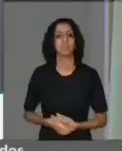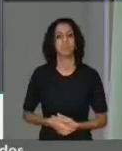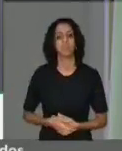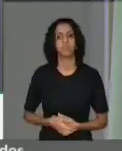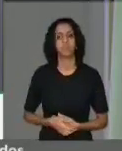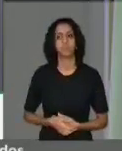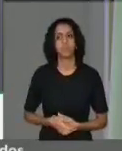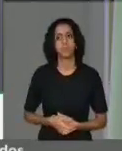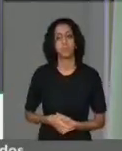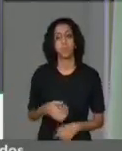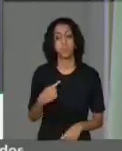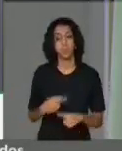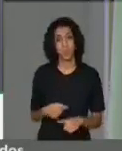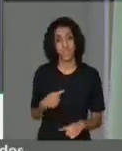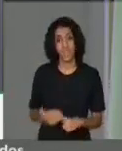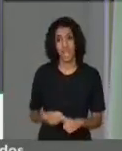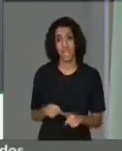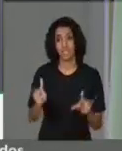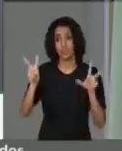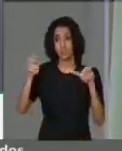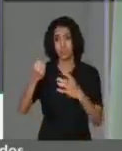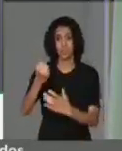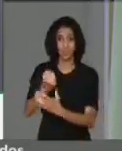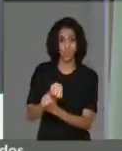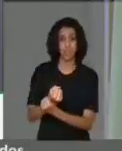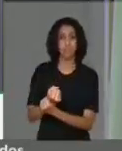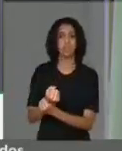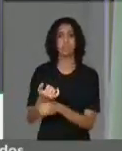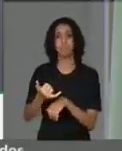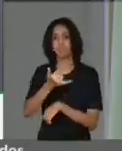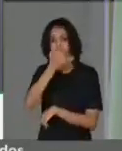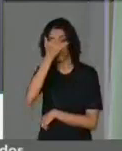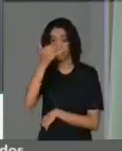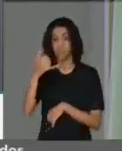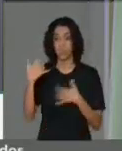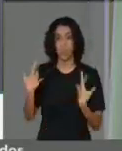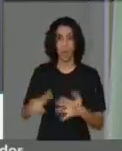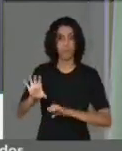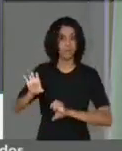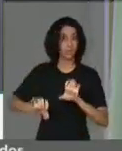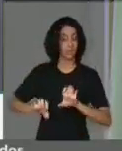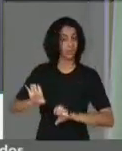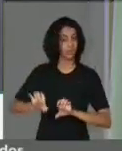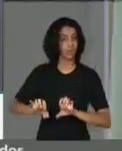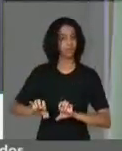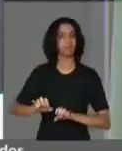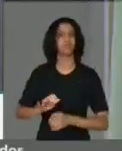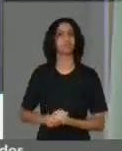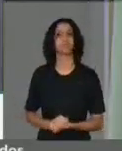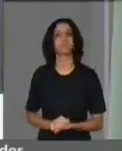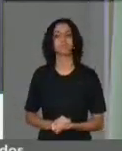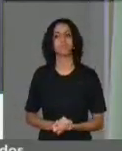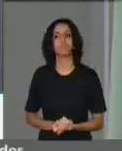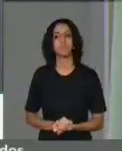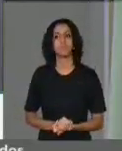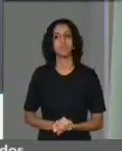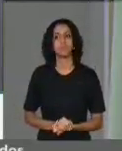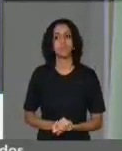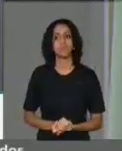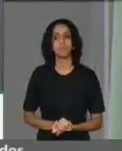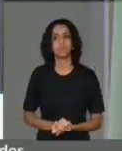tem números alarmantes, deputado Lucena. Os números de acidente de trabalho, como o senhor anunciou aqui, dessa tribuna,